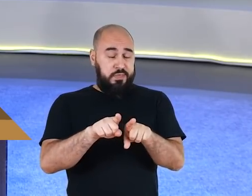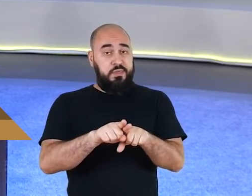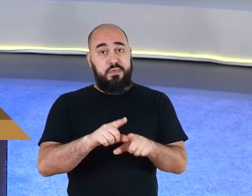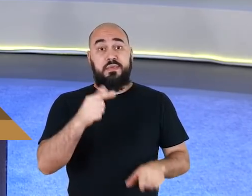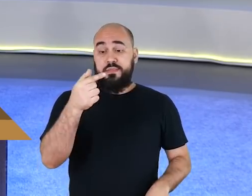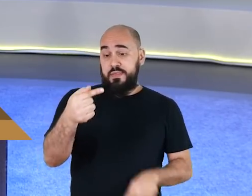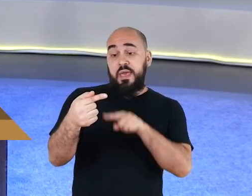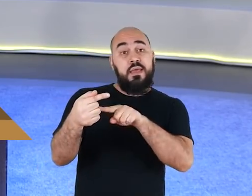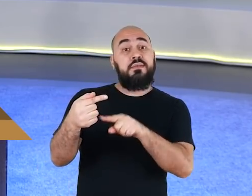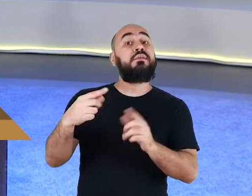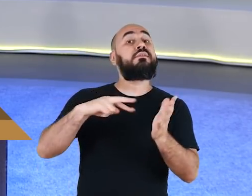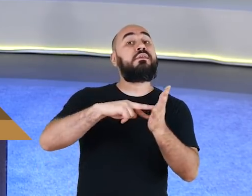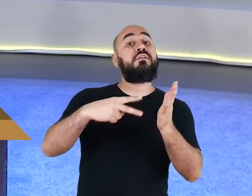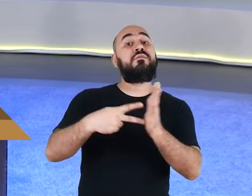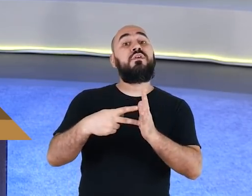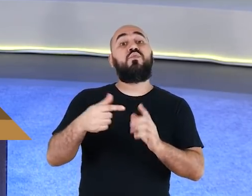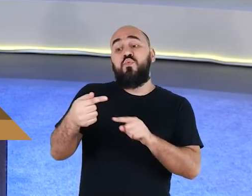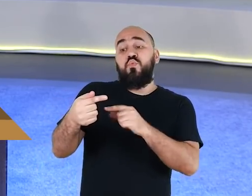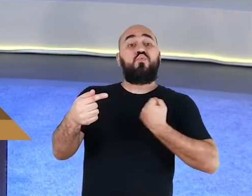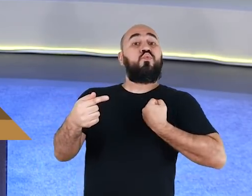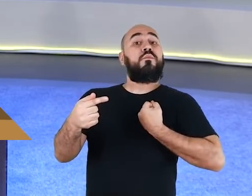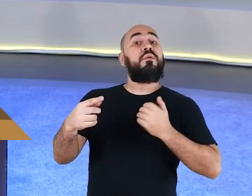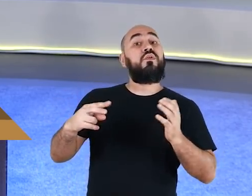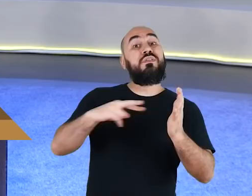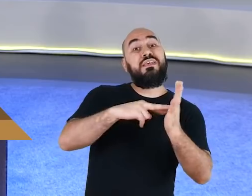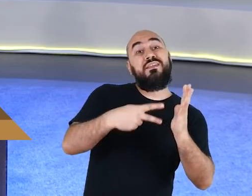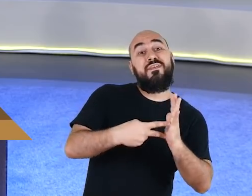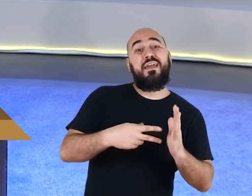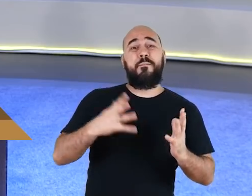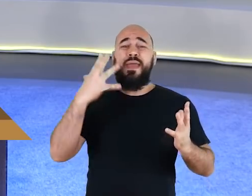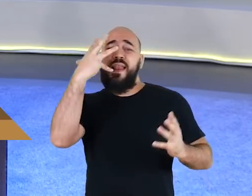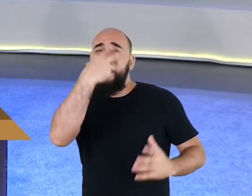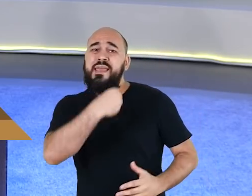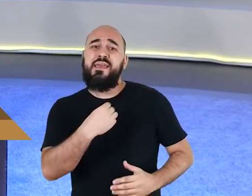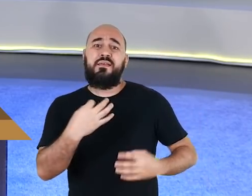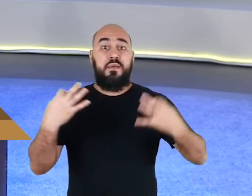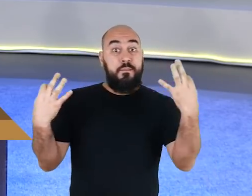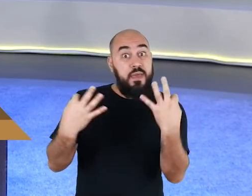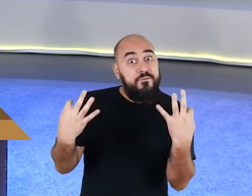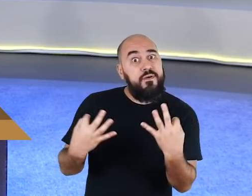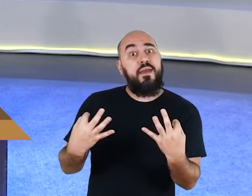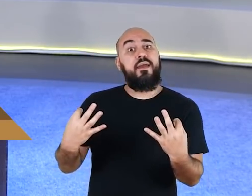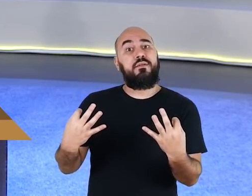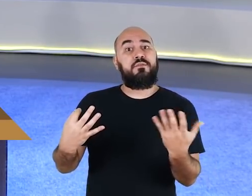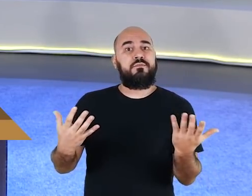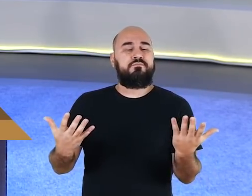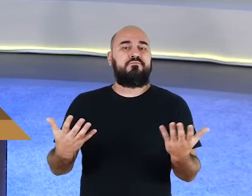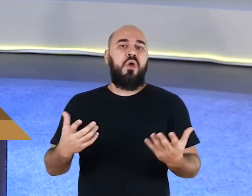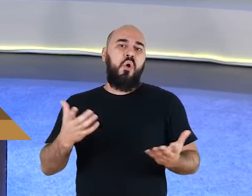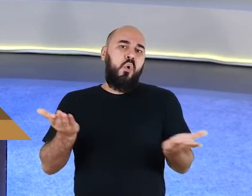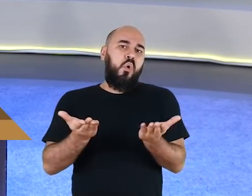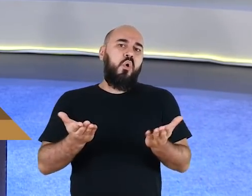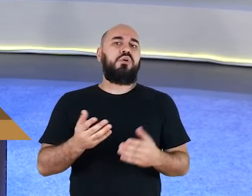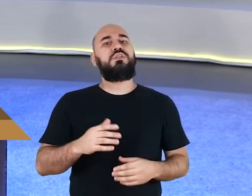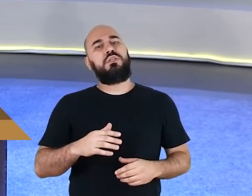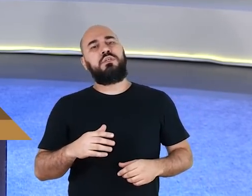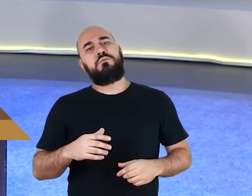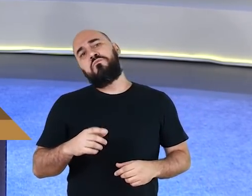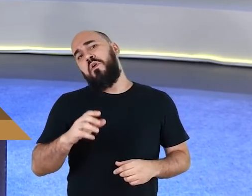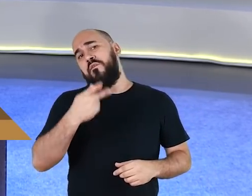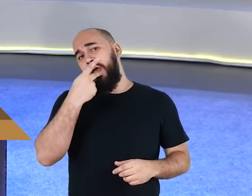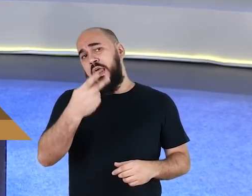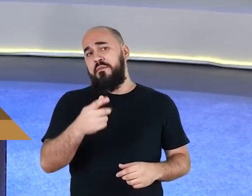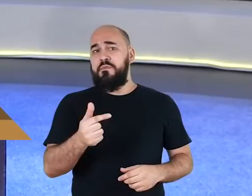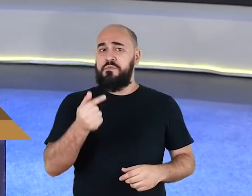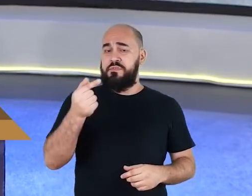7 seria o número da beleza, o número da perfeição. Hoje, portanto, nós chamaríamos esses monumentos de as